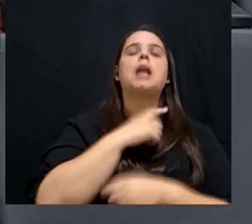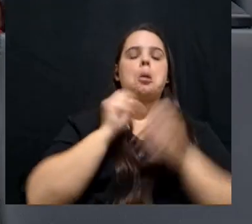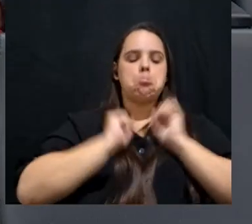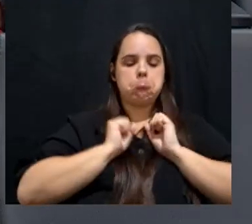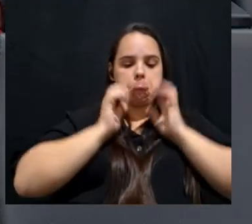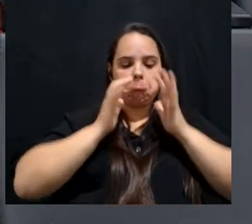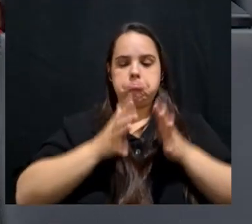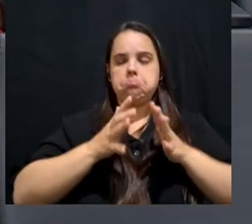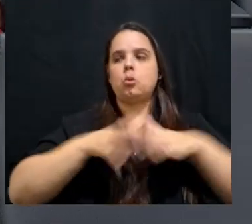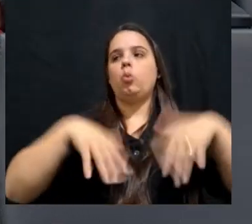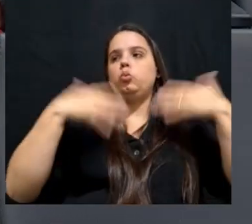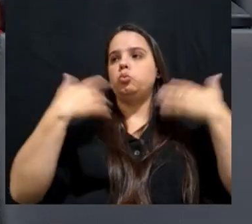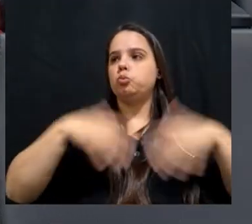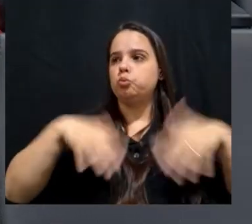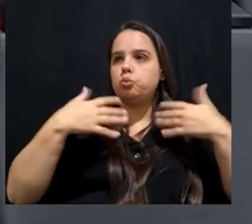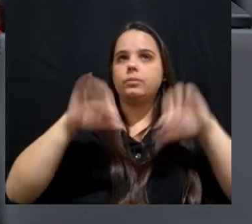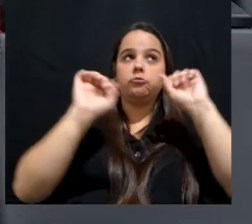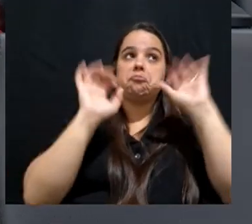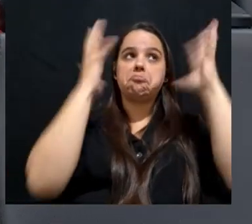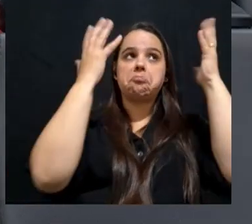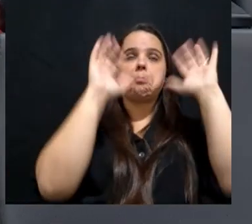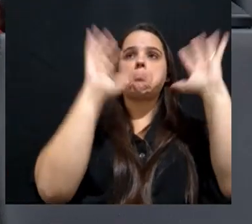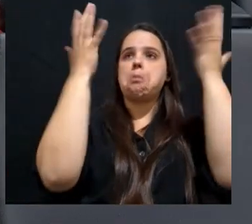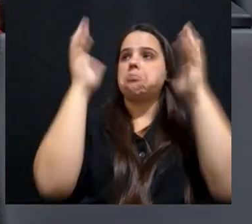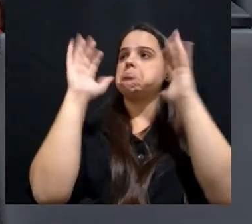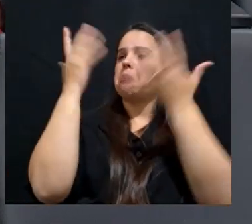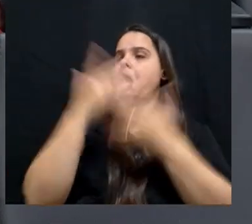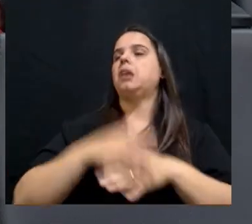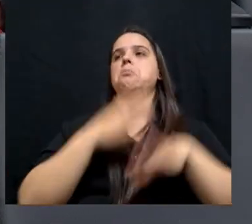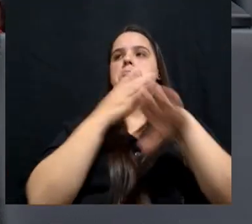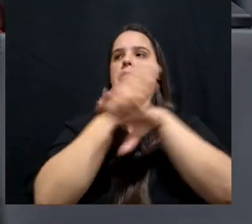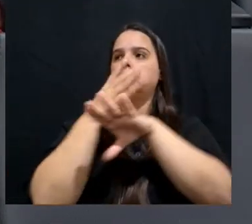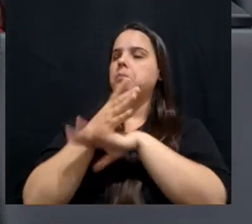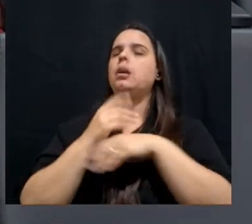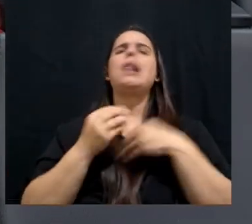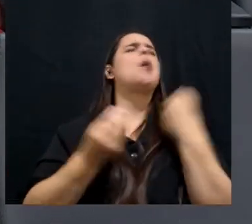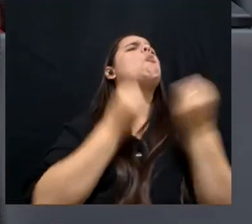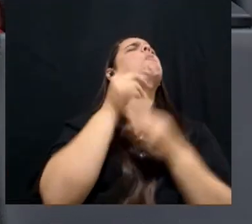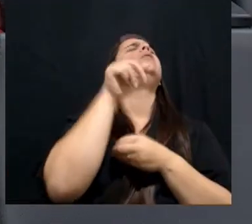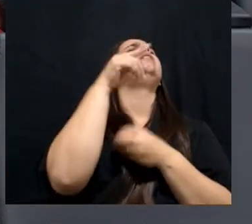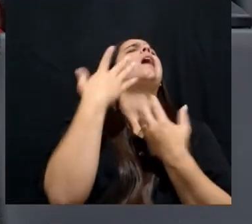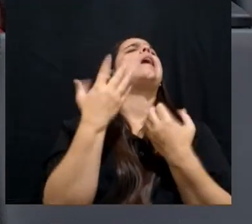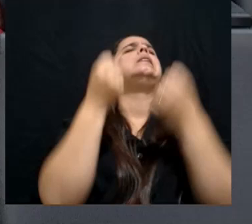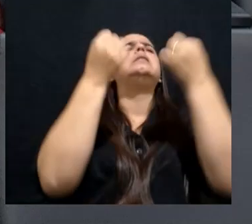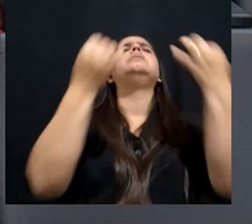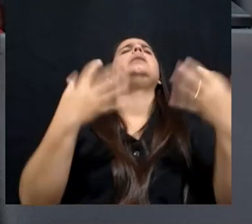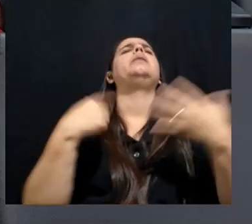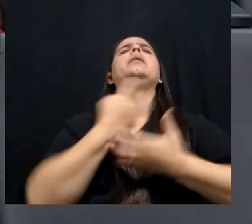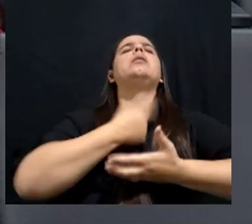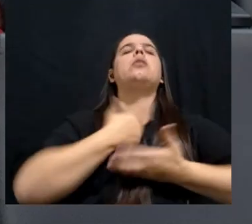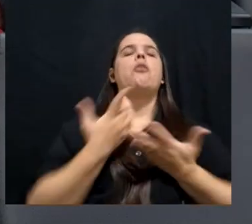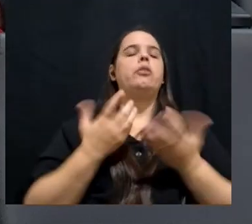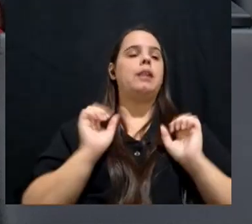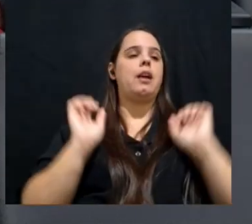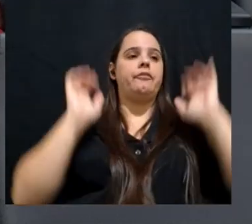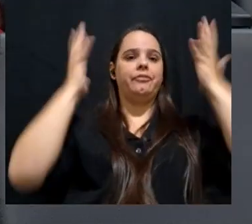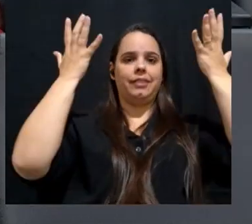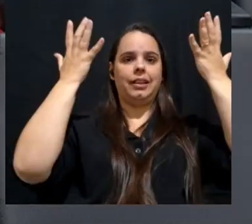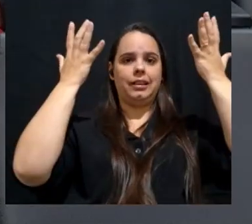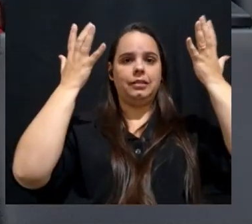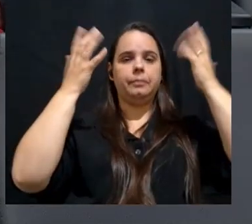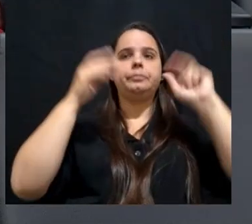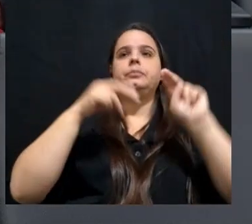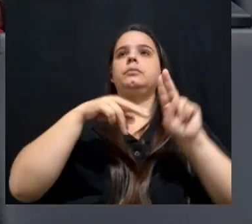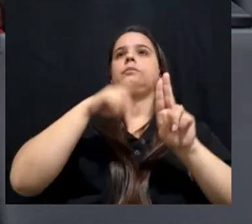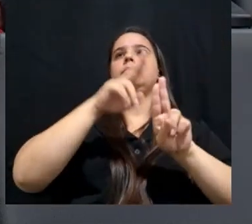dos eventos e tem as emendas impositivas, né? Vamos começar, vereador, falando das festas da Páscoa